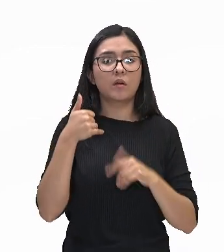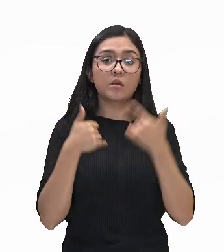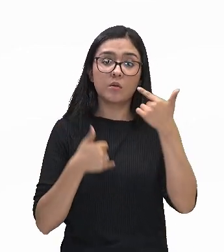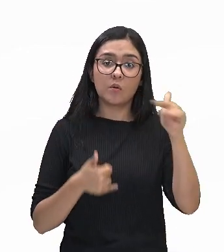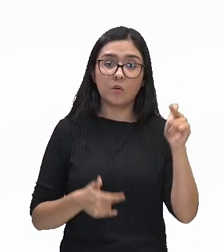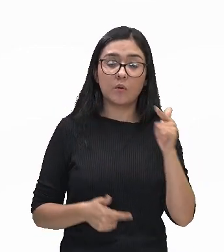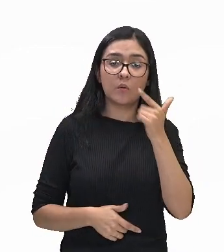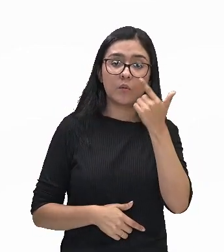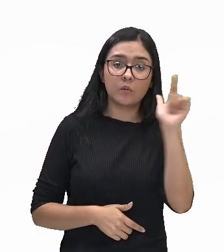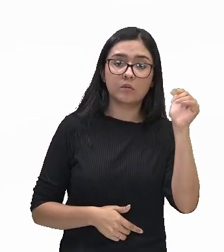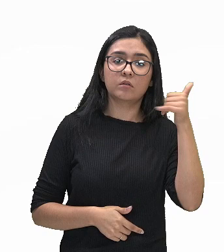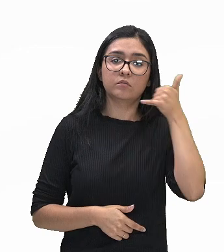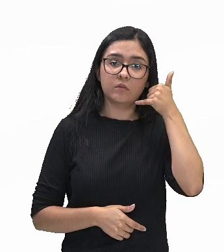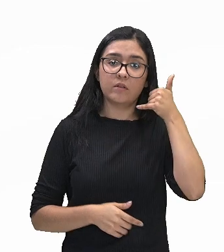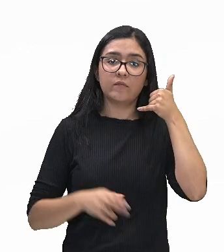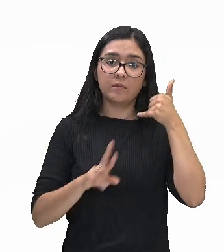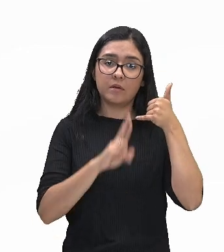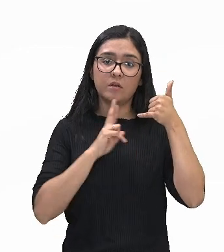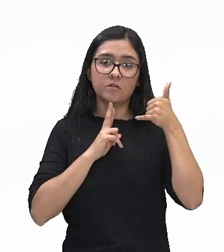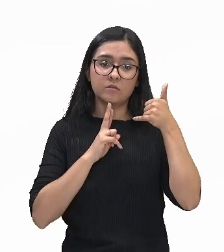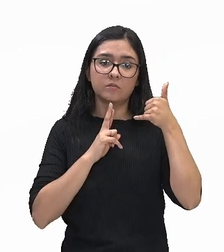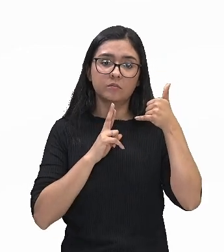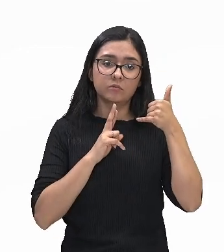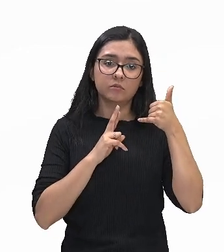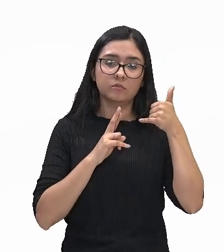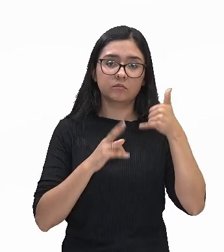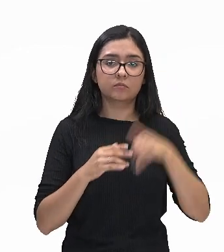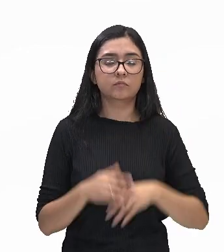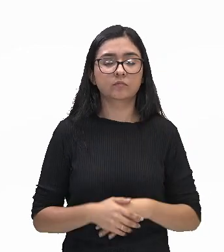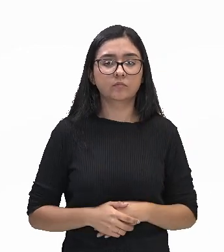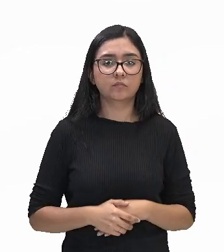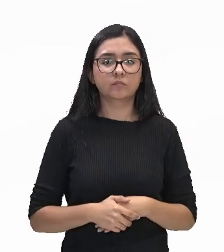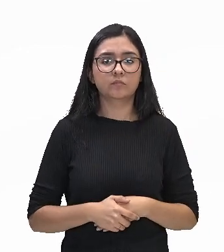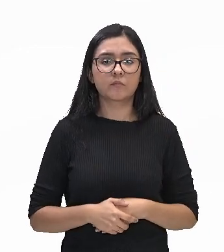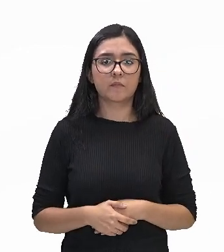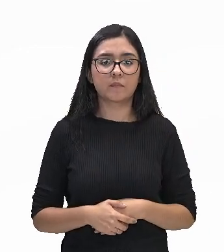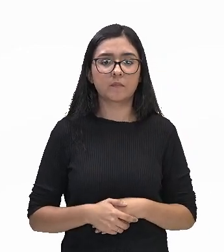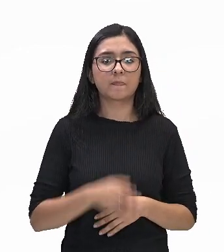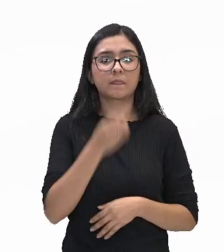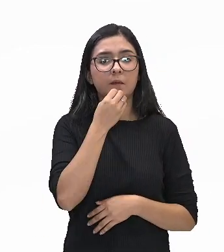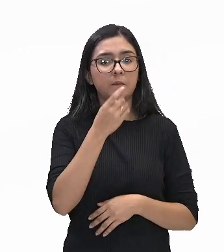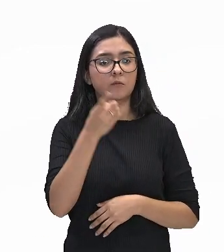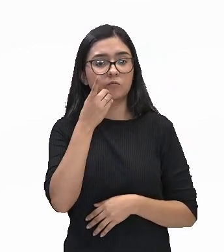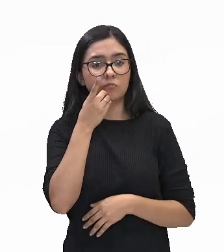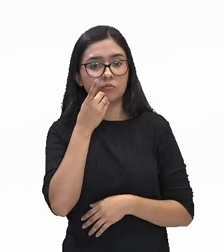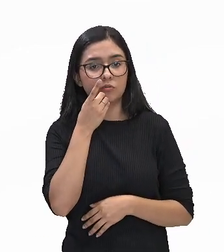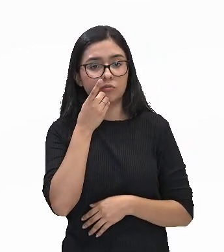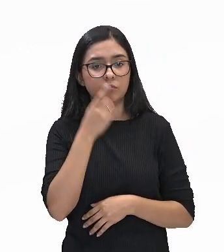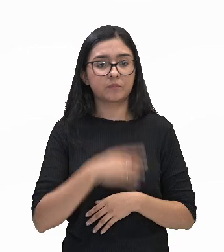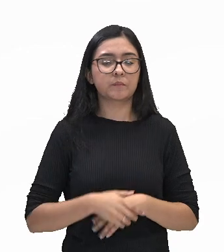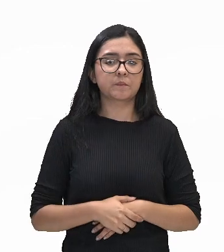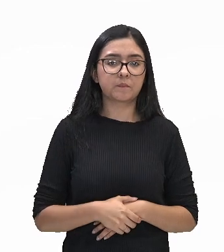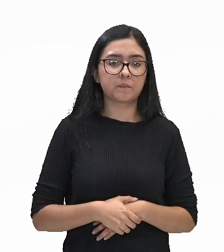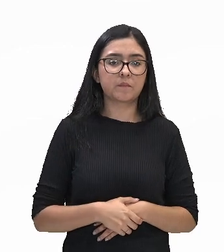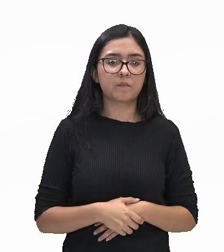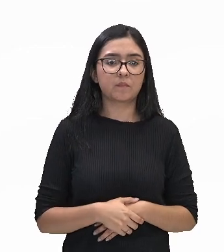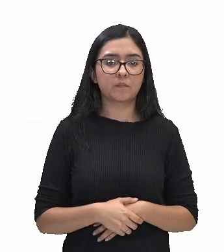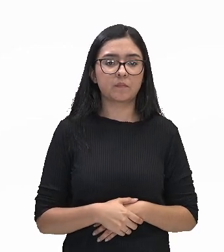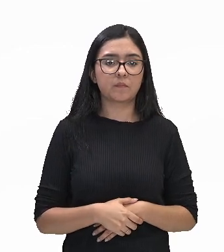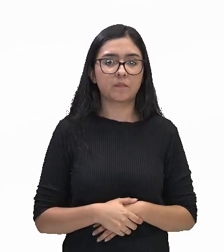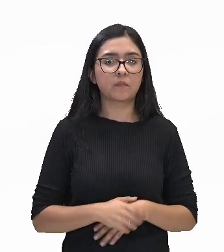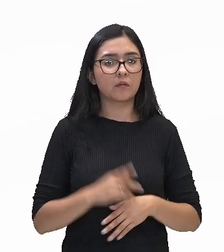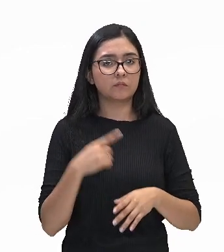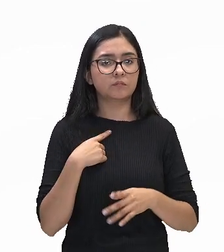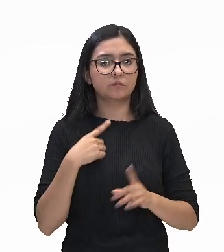lado vai me responder? Será que vai acontecer essa conversa, né? Bom dia! Também eu chego perto de uma pessoa,